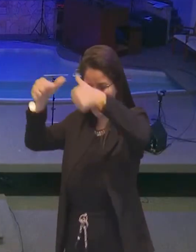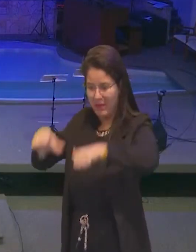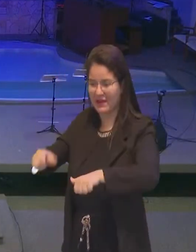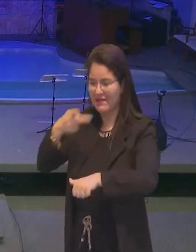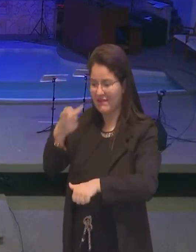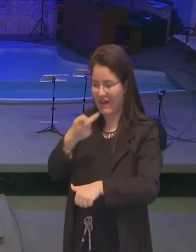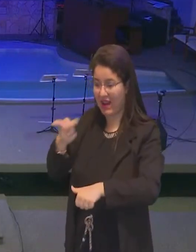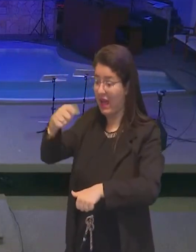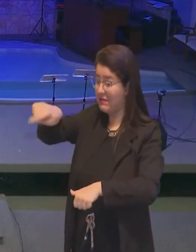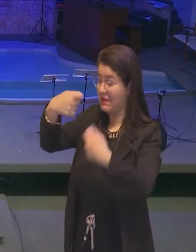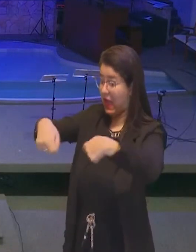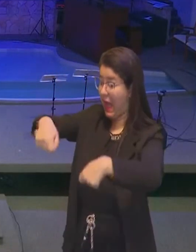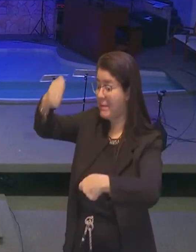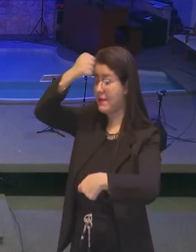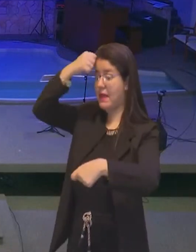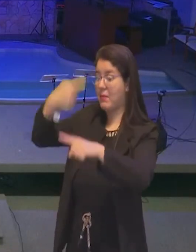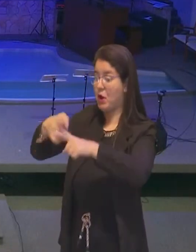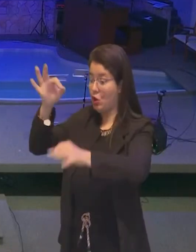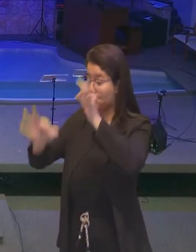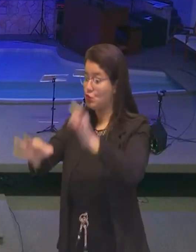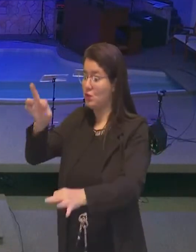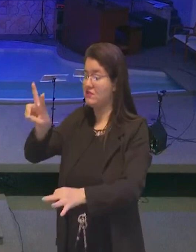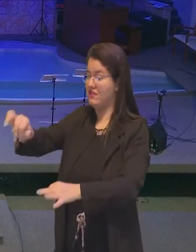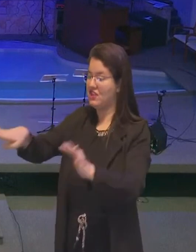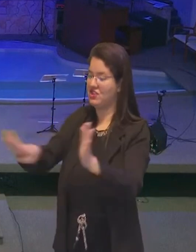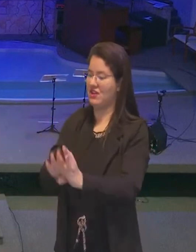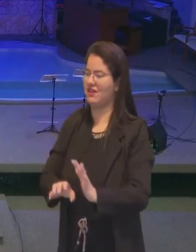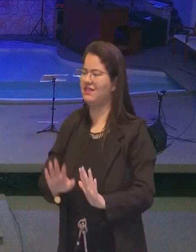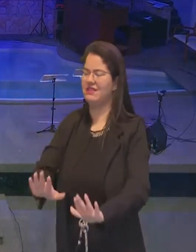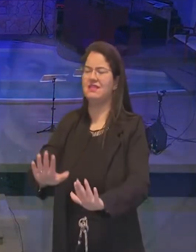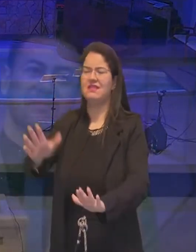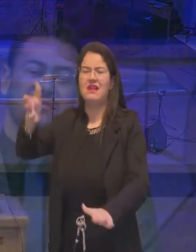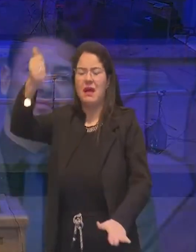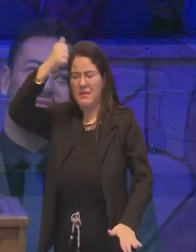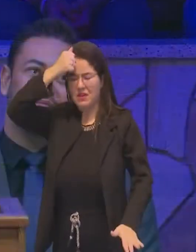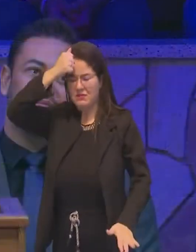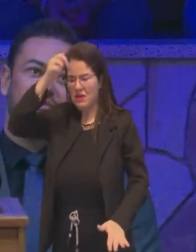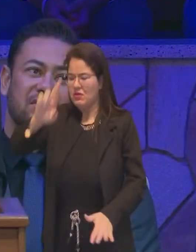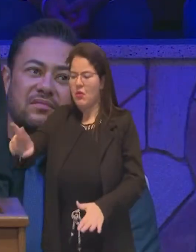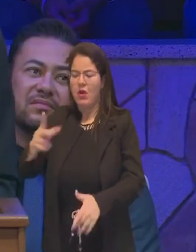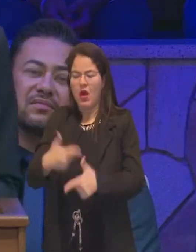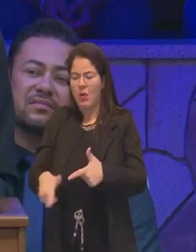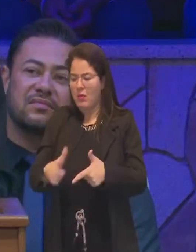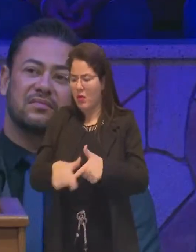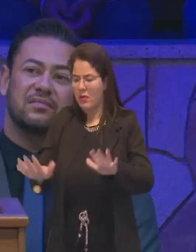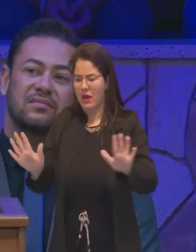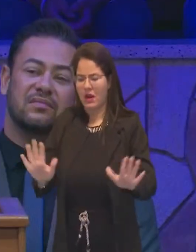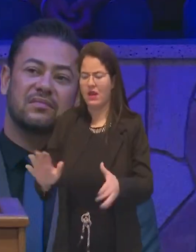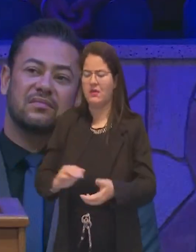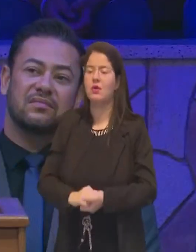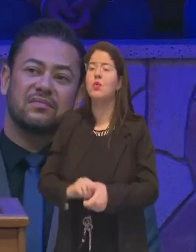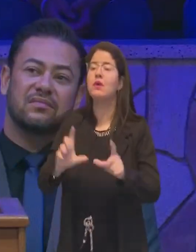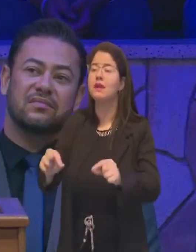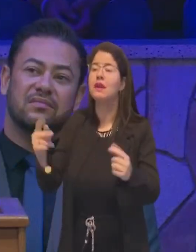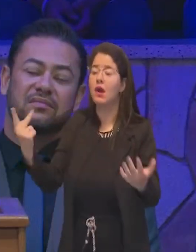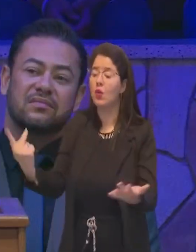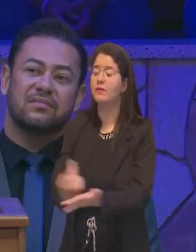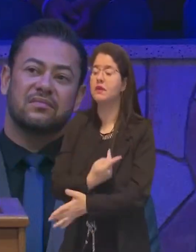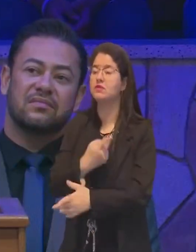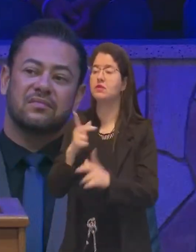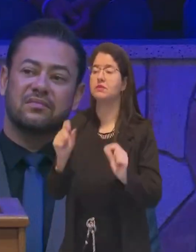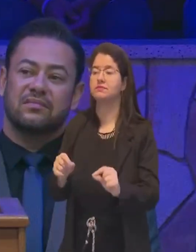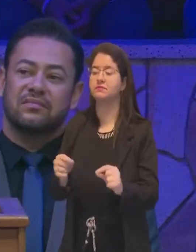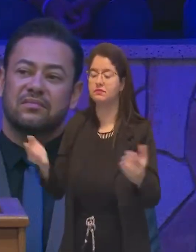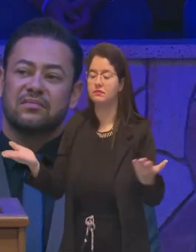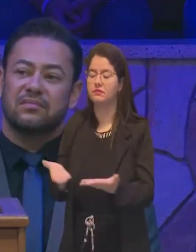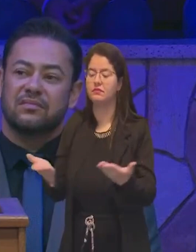E o arrependimento não é o problema, novamente. O que acontece é que hoje